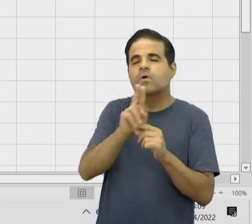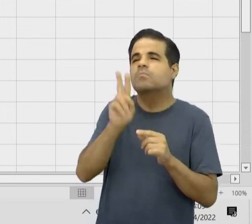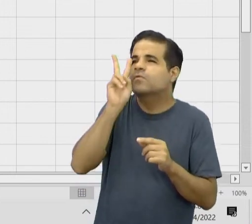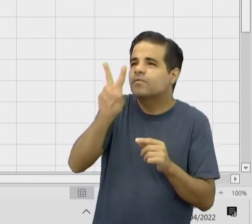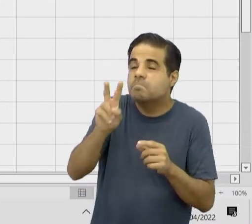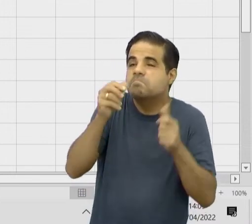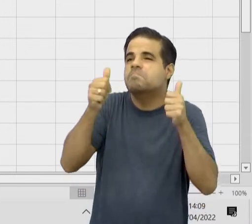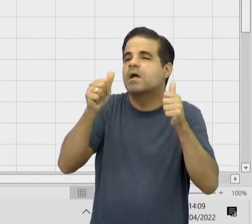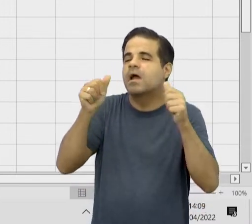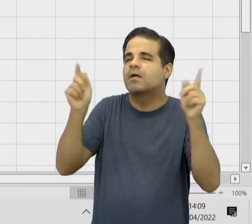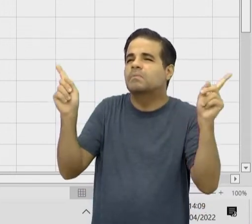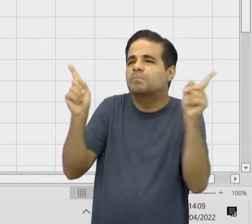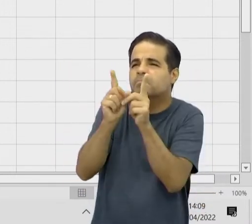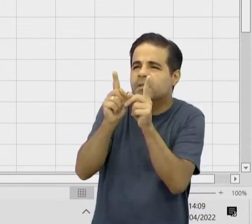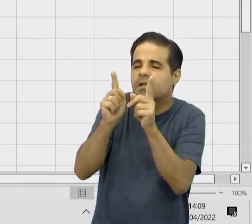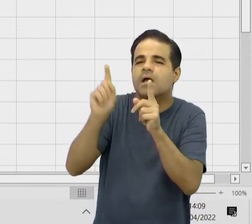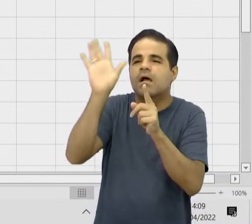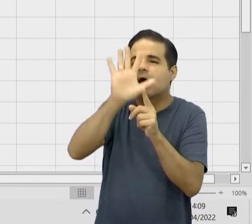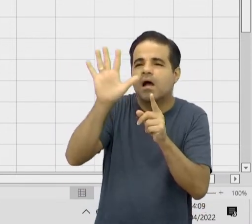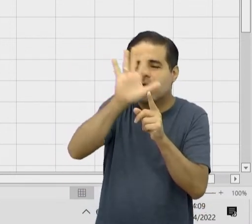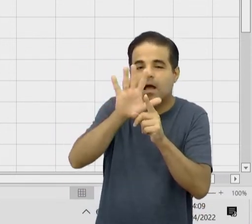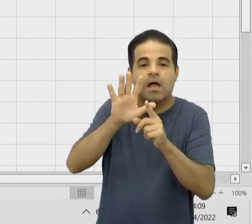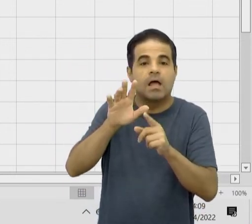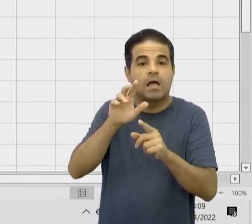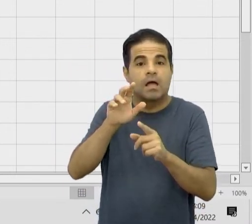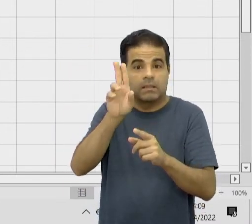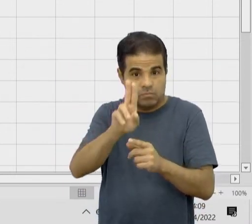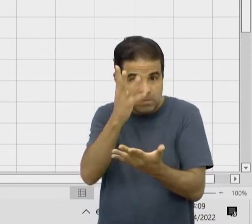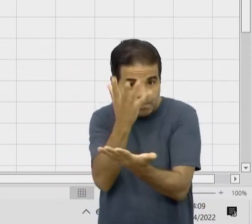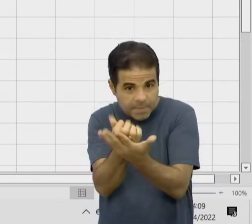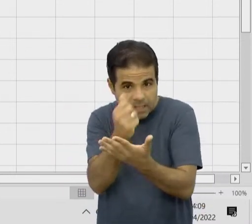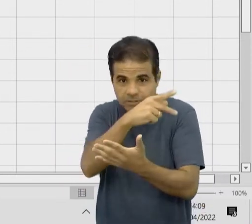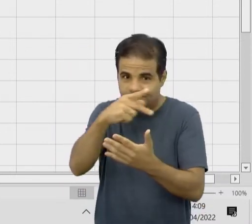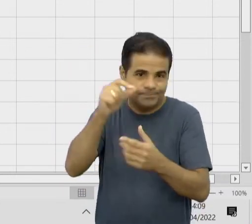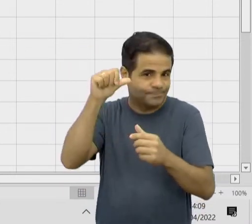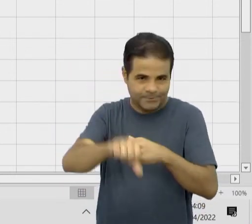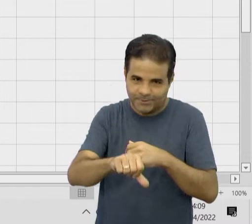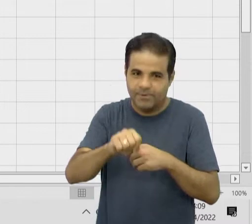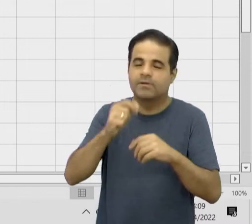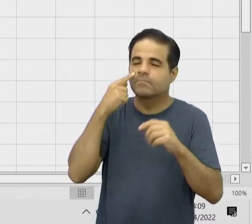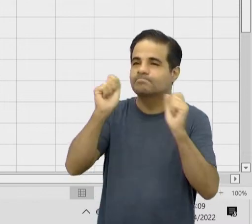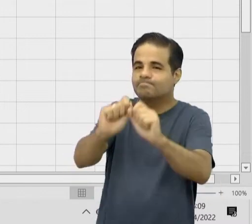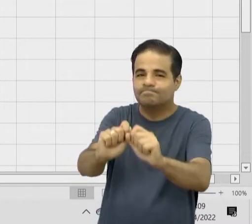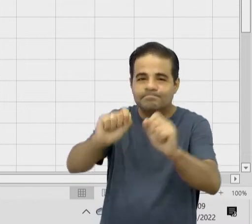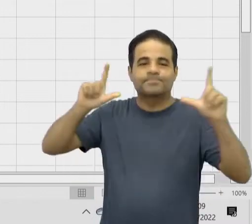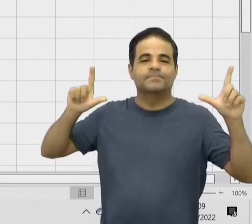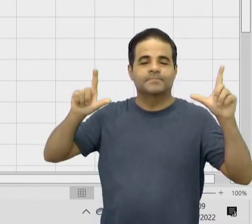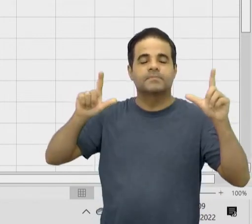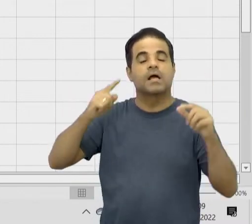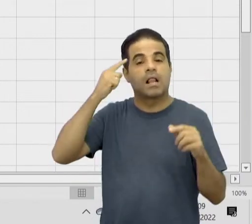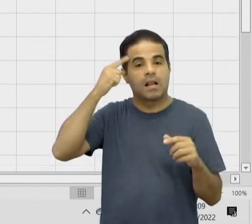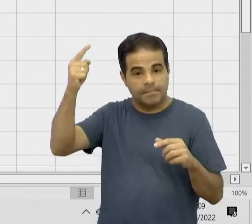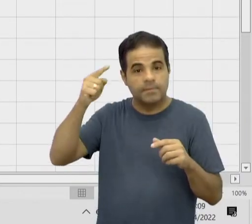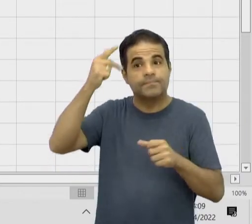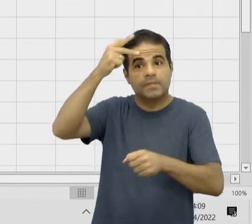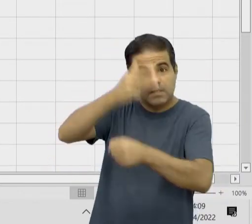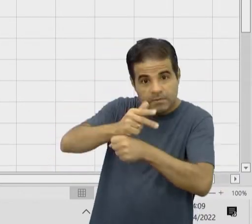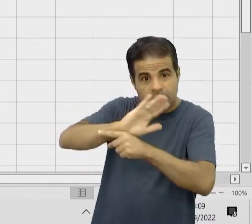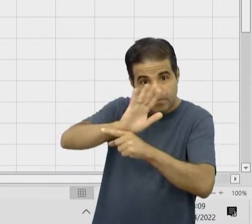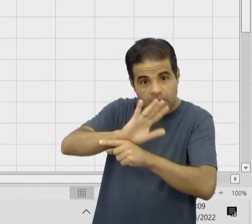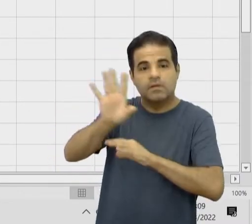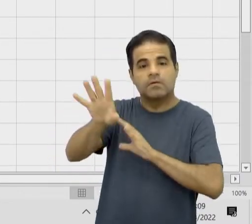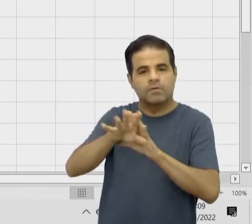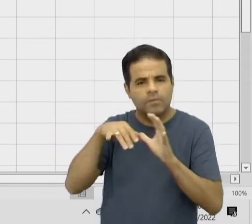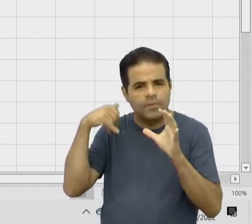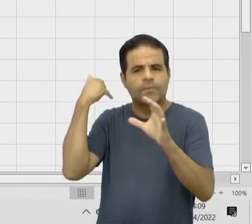não. É, peraí. E se quem tiver no aplicativo, então, não enxergar nada, não. Lembrando que esse vídeo vai passar no YouTube,